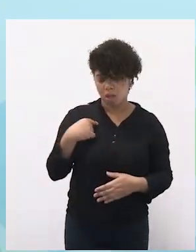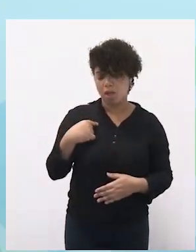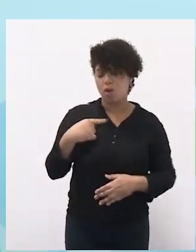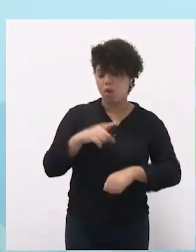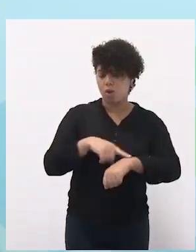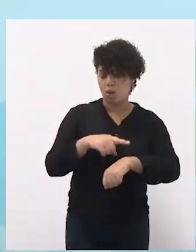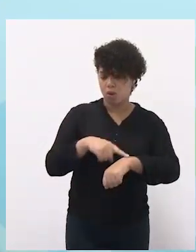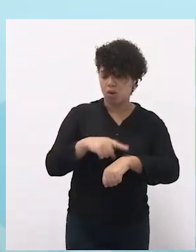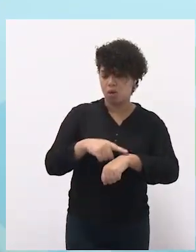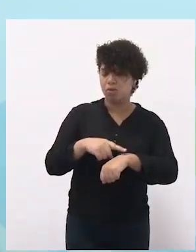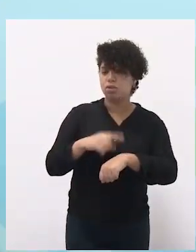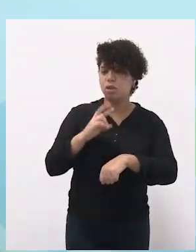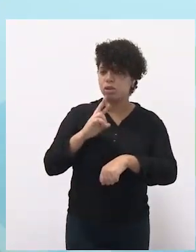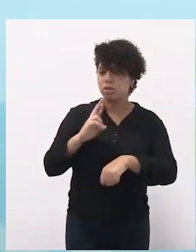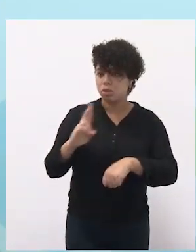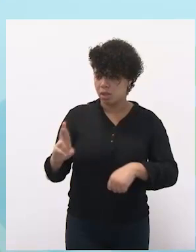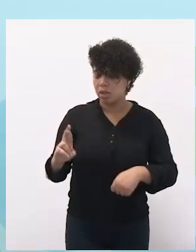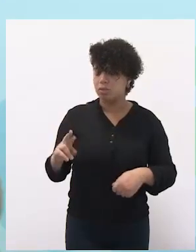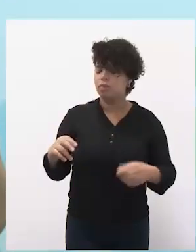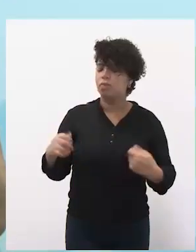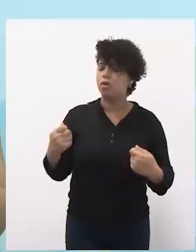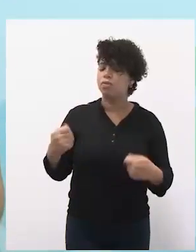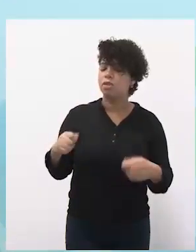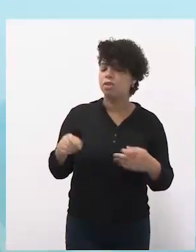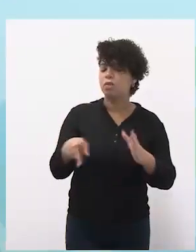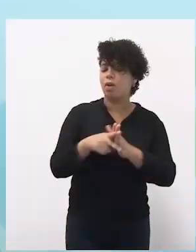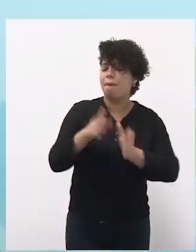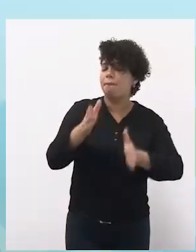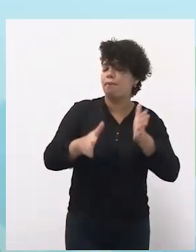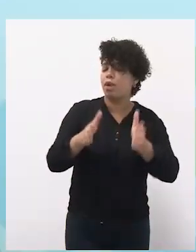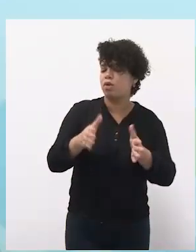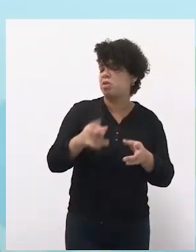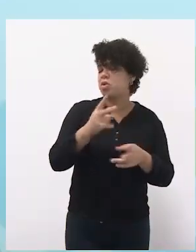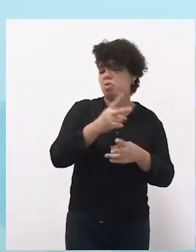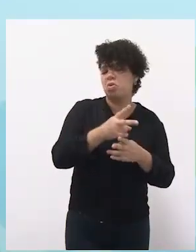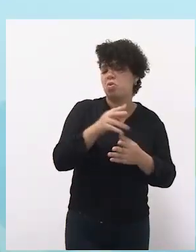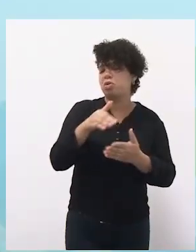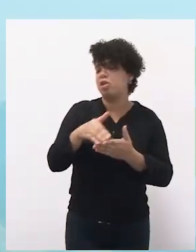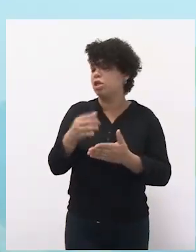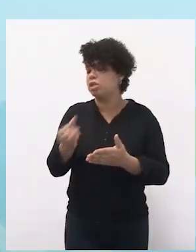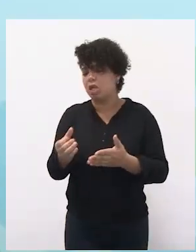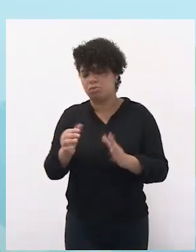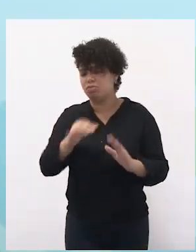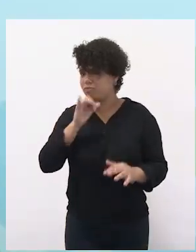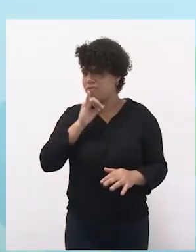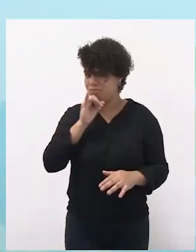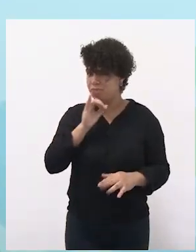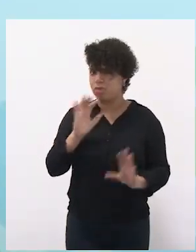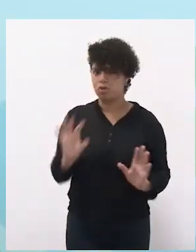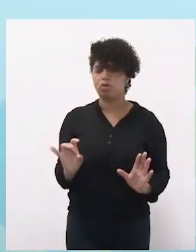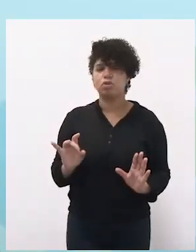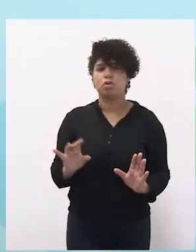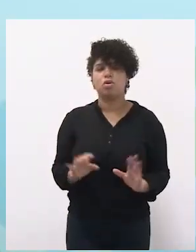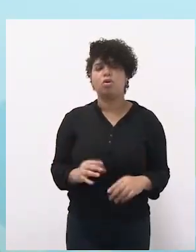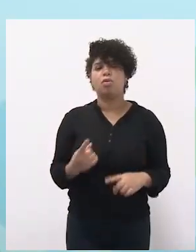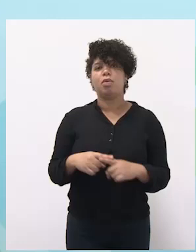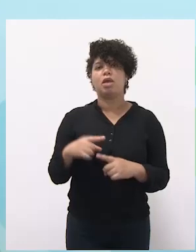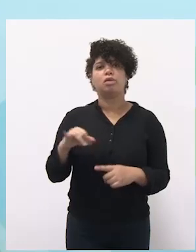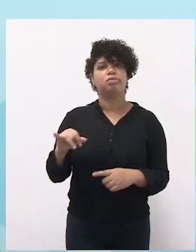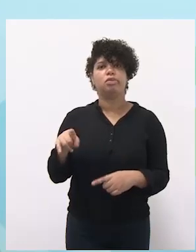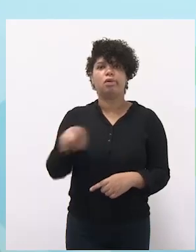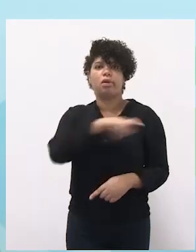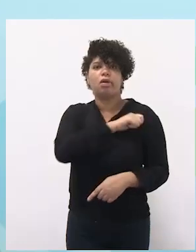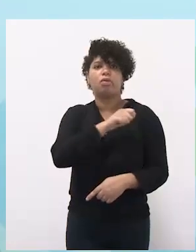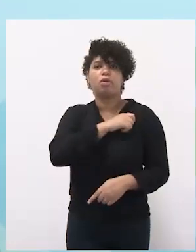também da pandemia, a gente tem isso que também, essa questão da gente ter tudo ao nosso alcance, também traz esse problema de